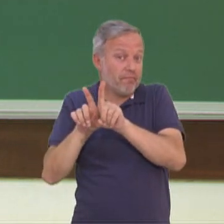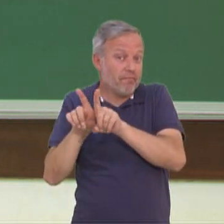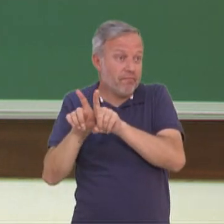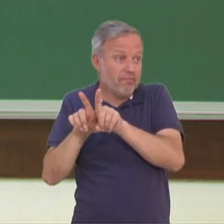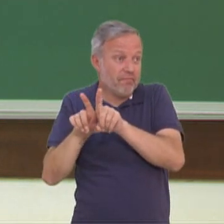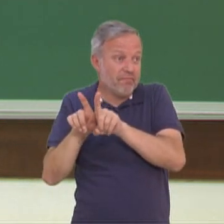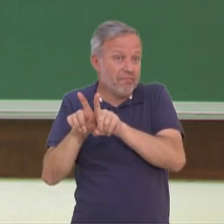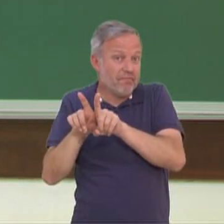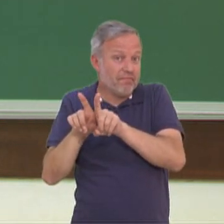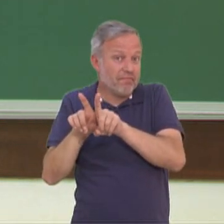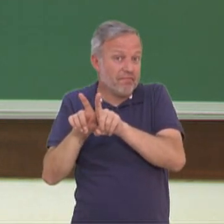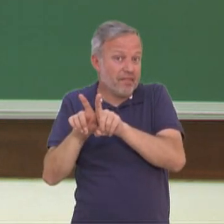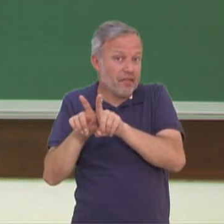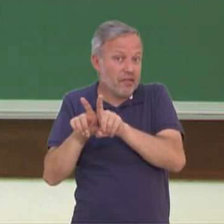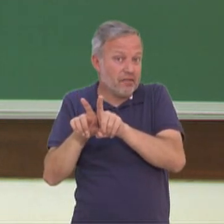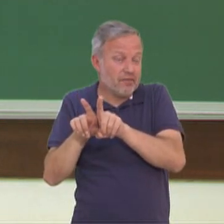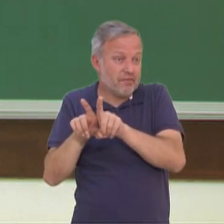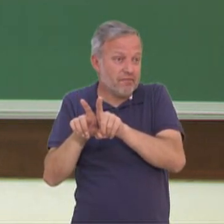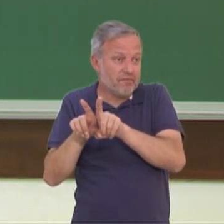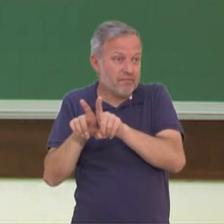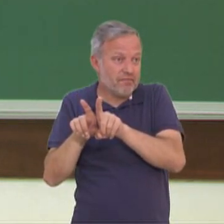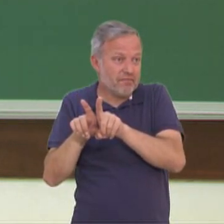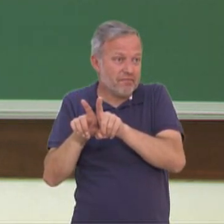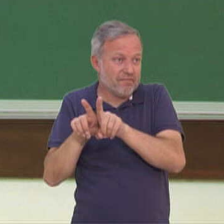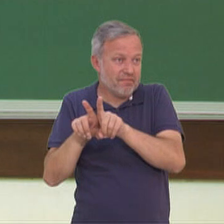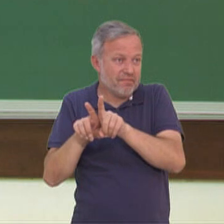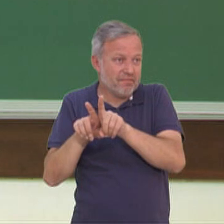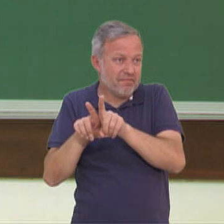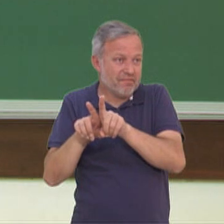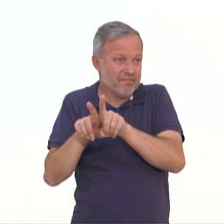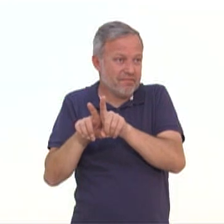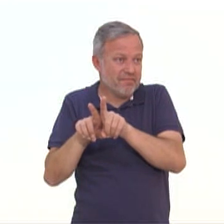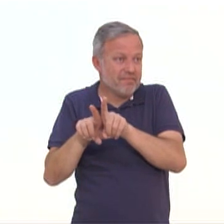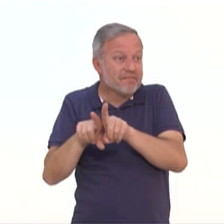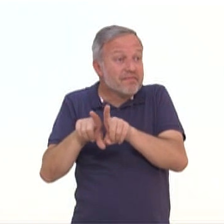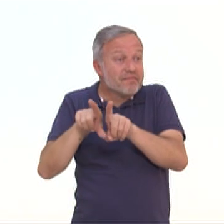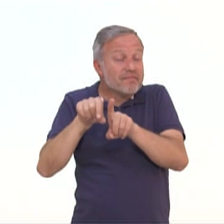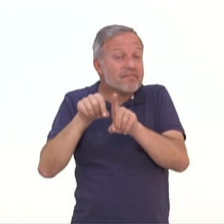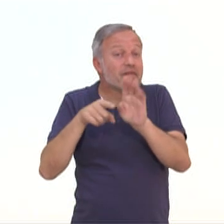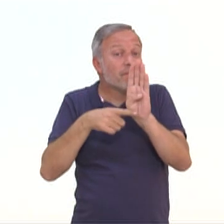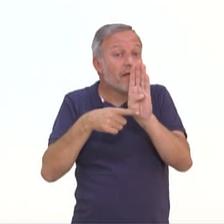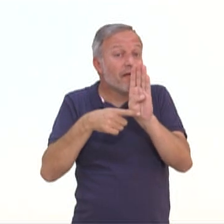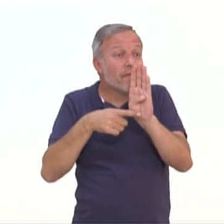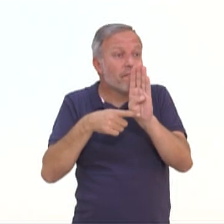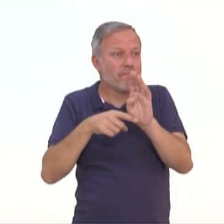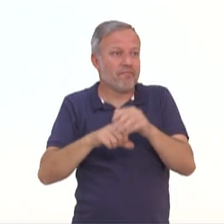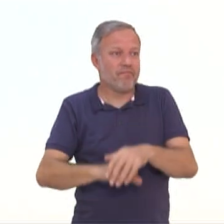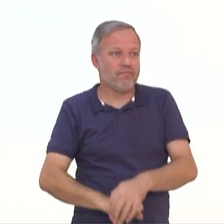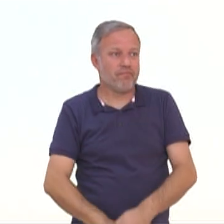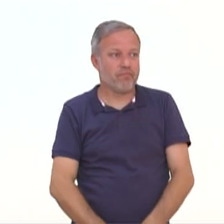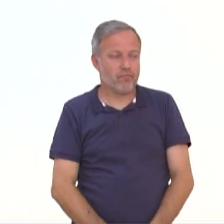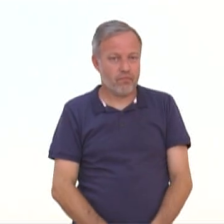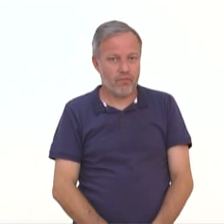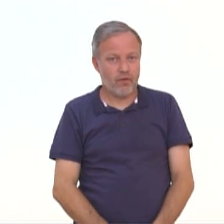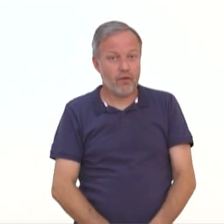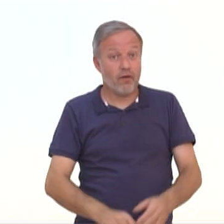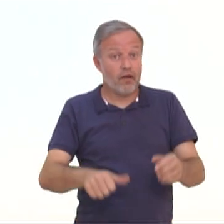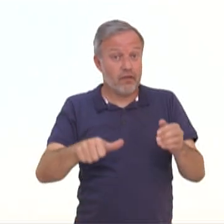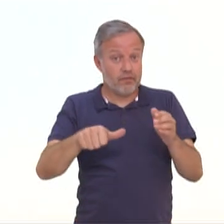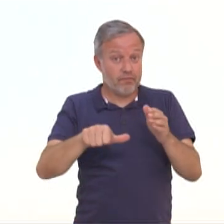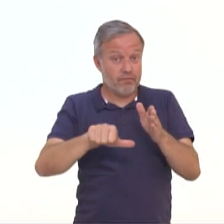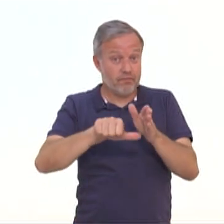quê? Reprodução, que é a maneira como os fungos são classificados. Ótimo? Indo em frente. Primeiro